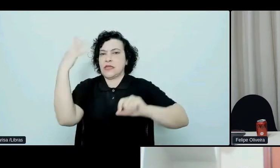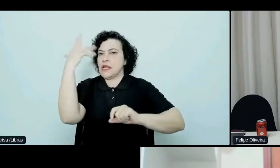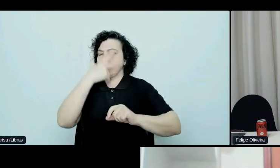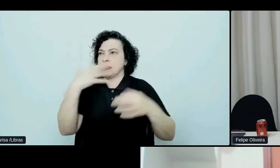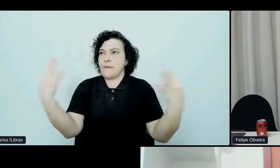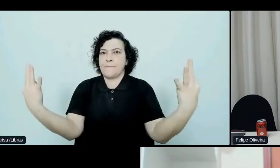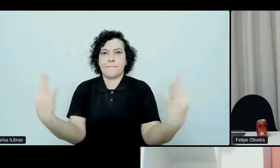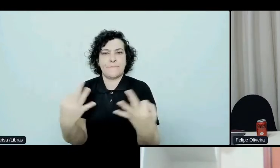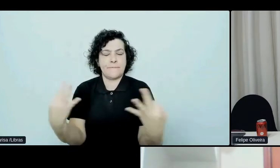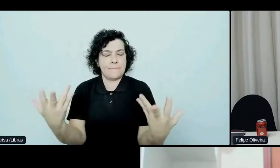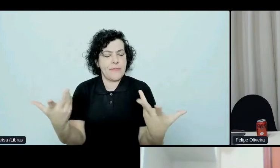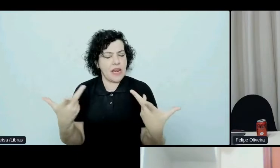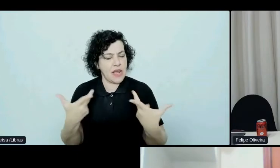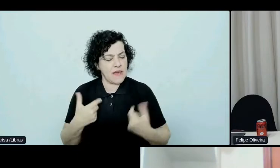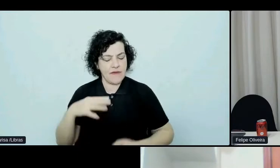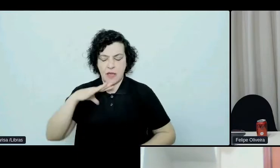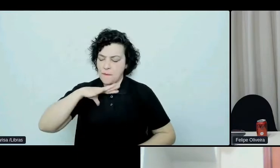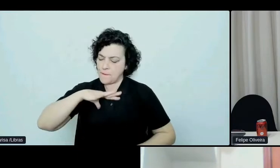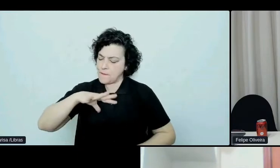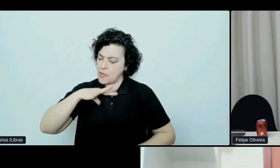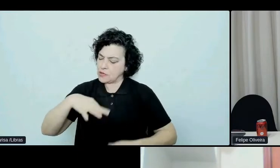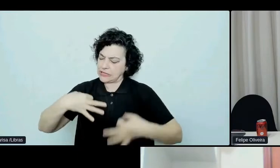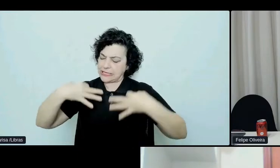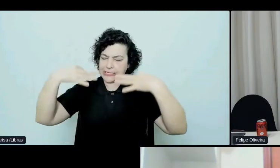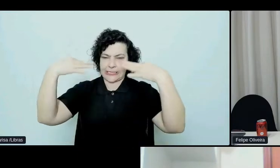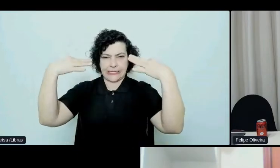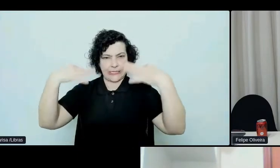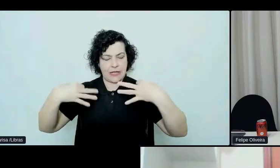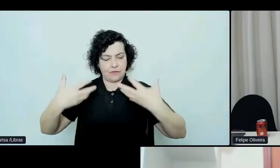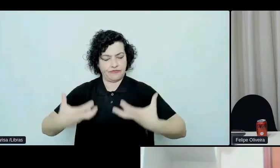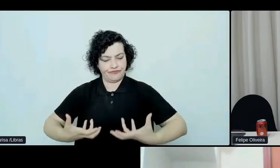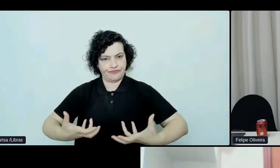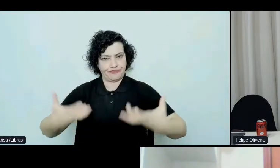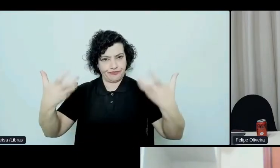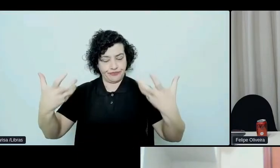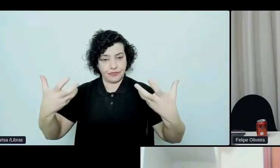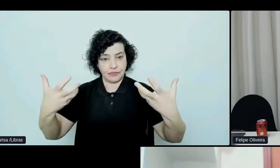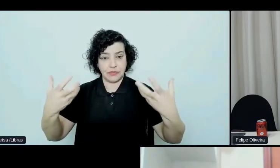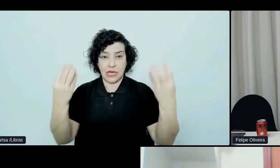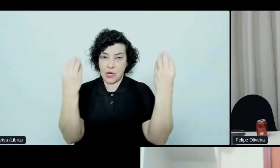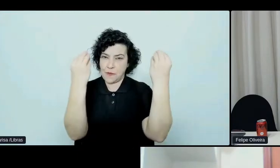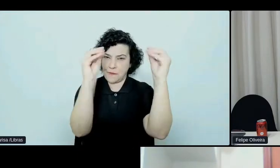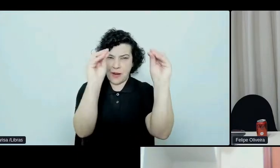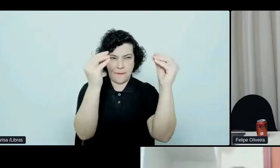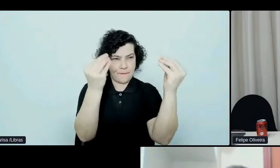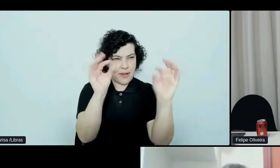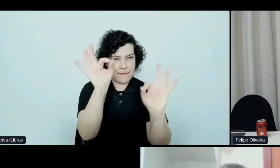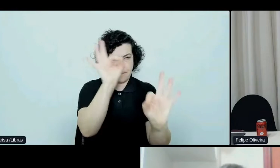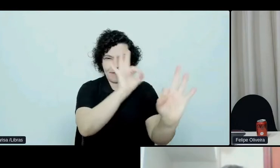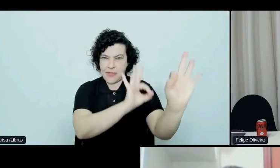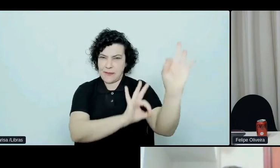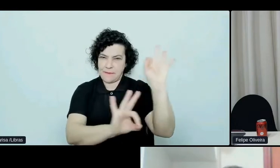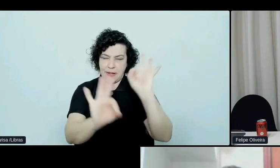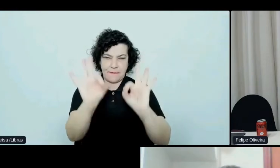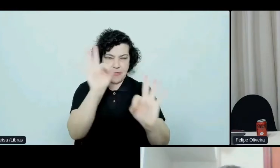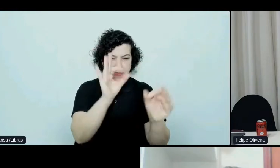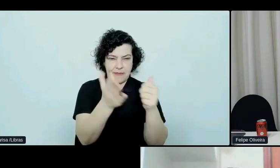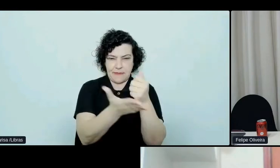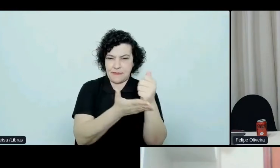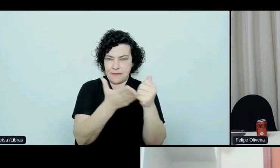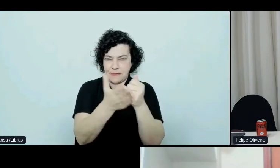né? Eu fui escrever algo para colocar no meu site. Eu até mesmo falei assim, autistei, porque era